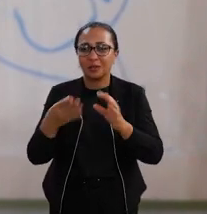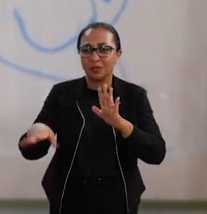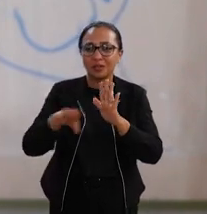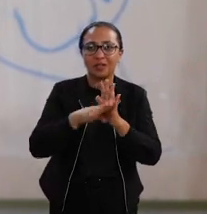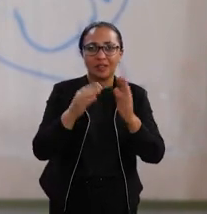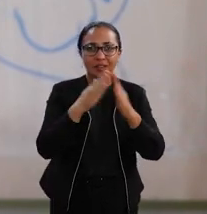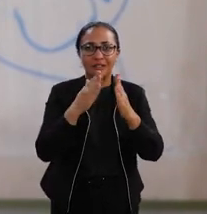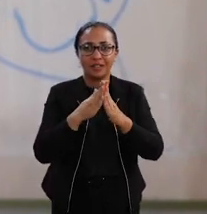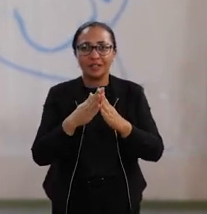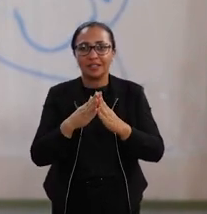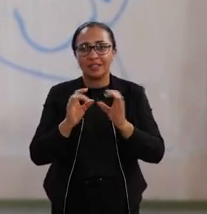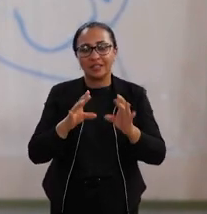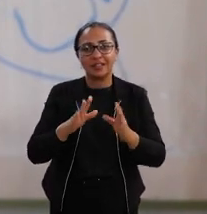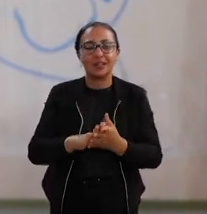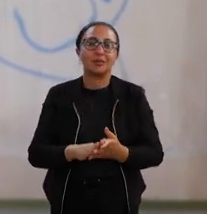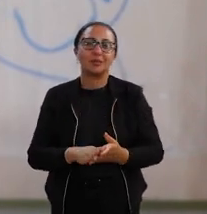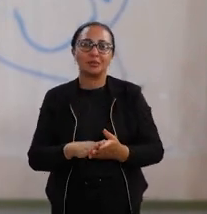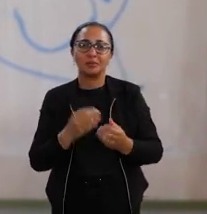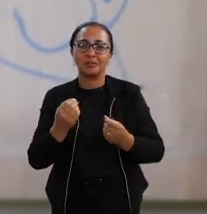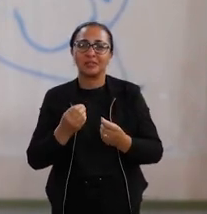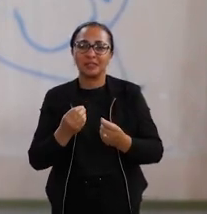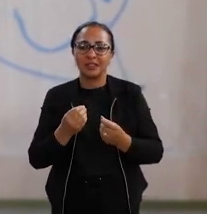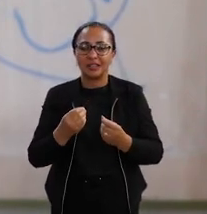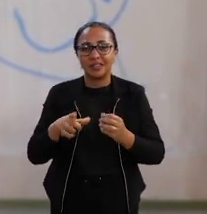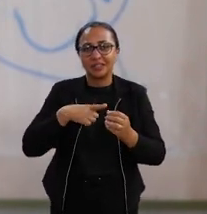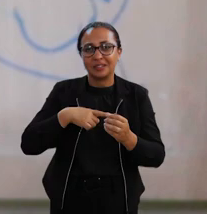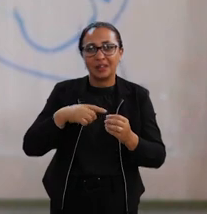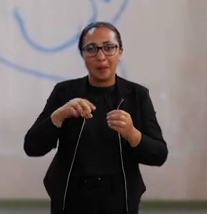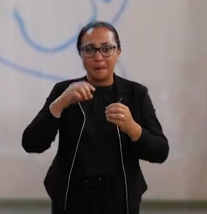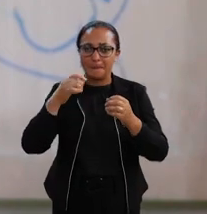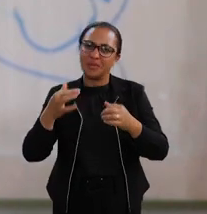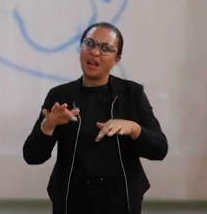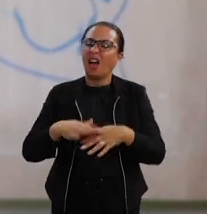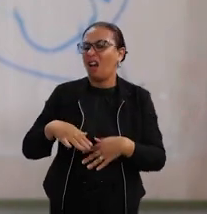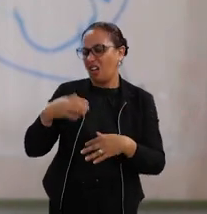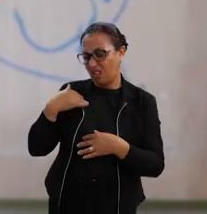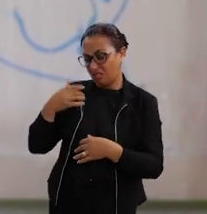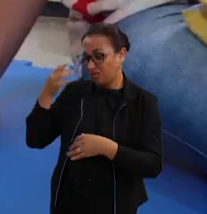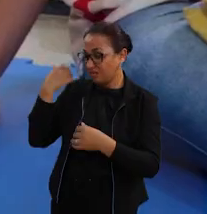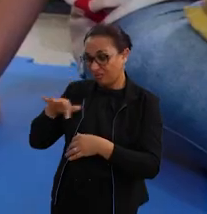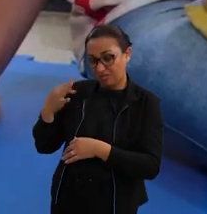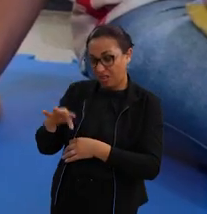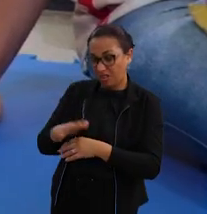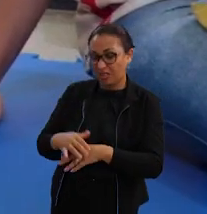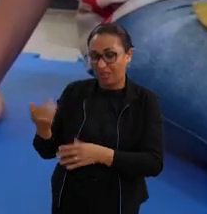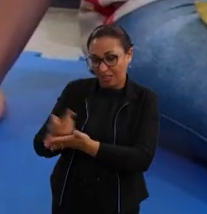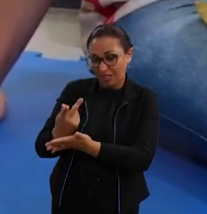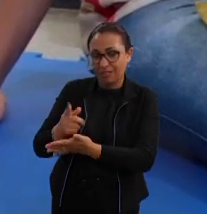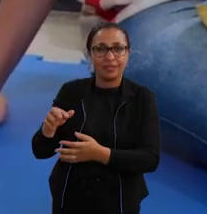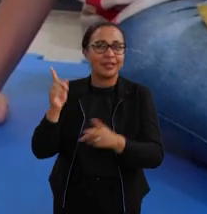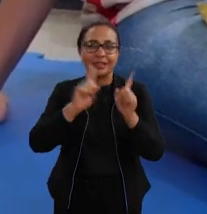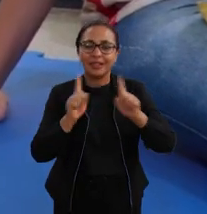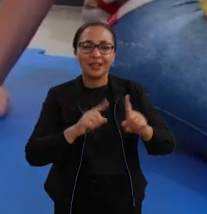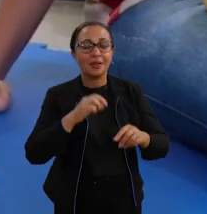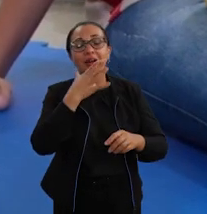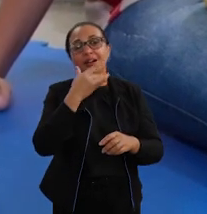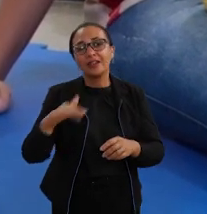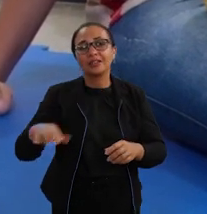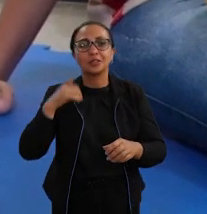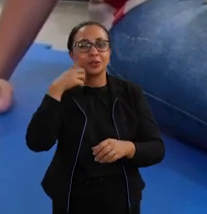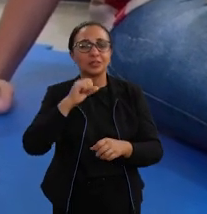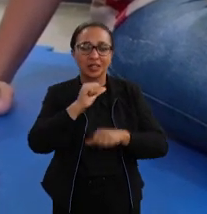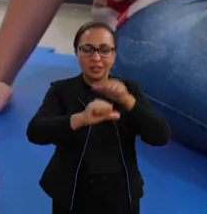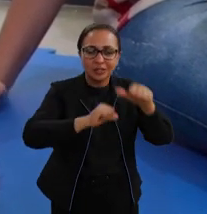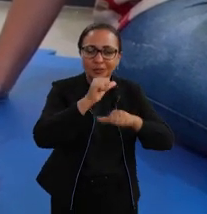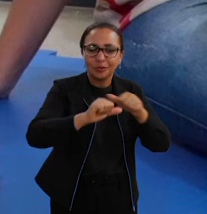chego lá em casa, ela fala assim, menina, pra que isso? Isso é frescura, mas não é. Porque a criança, ela consegue desenvolver muito mais rápido